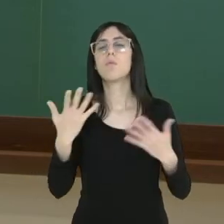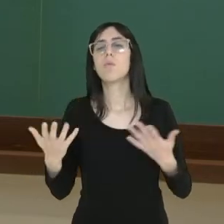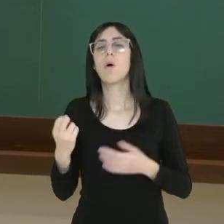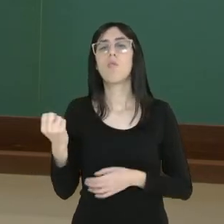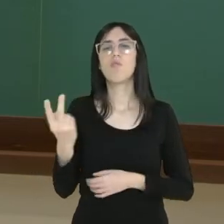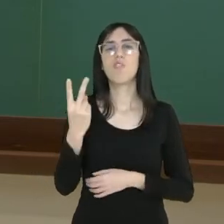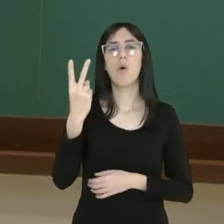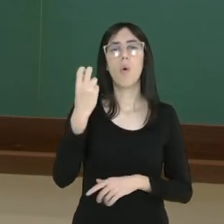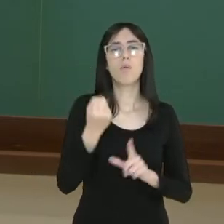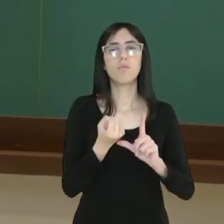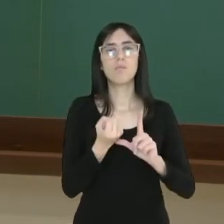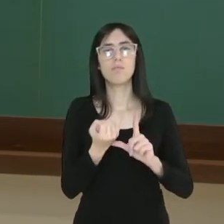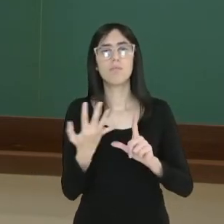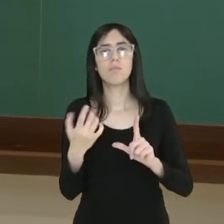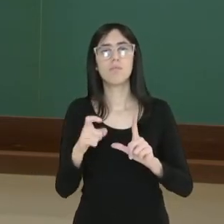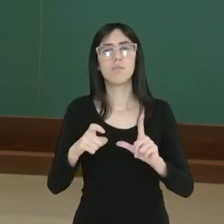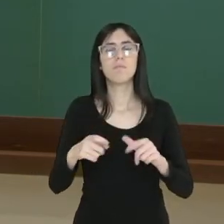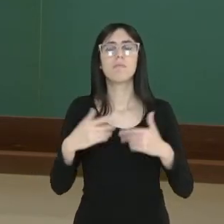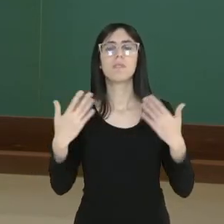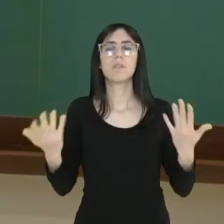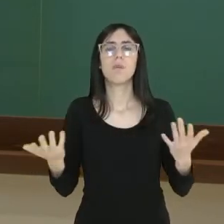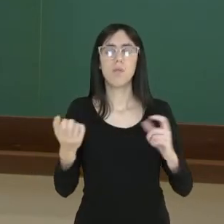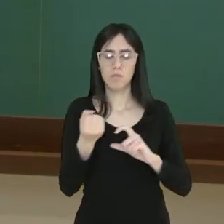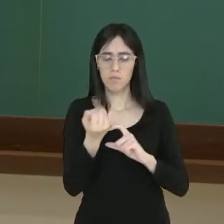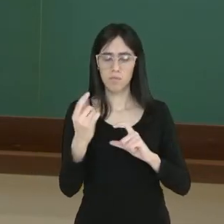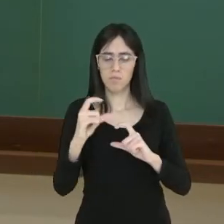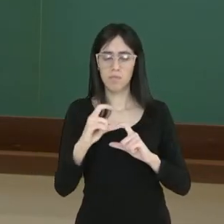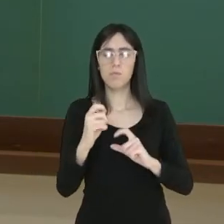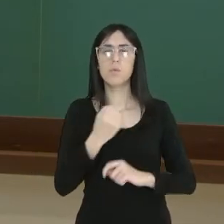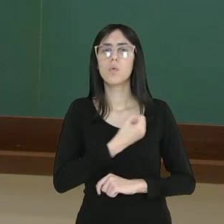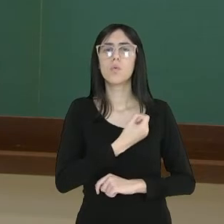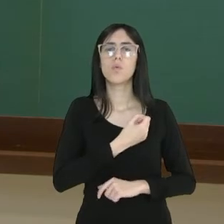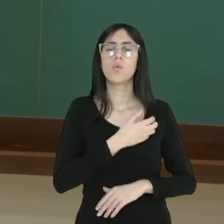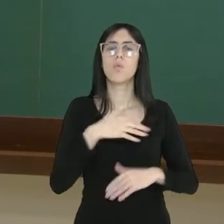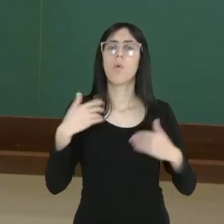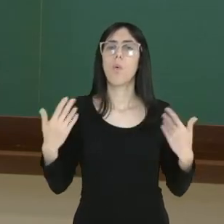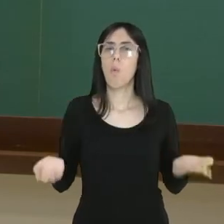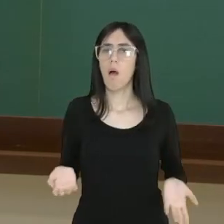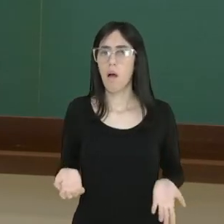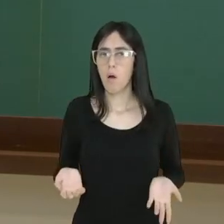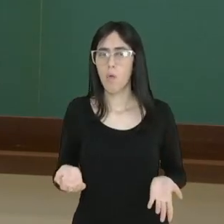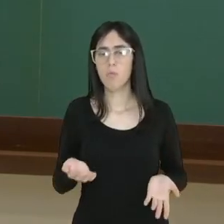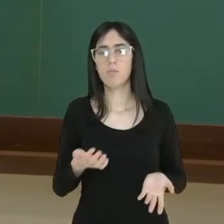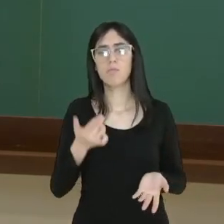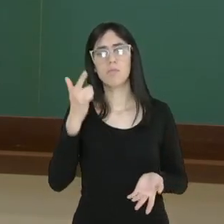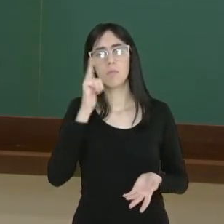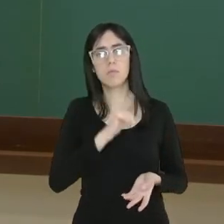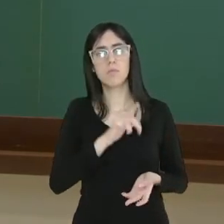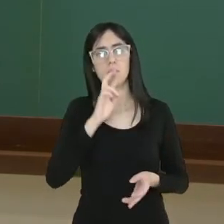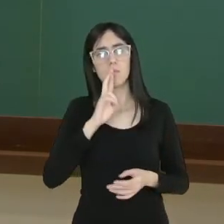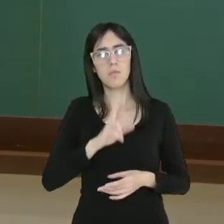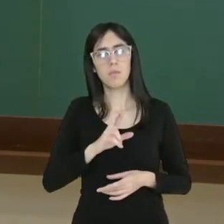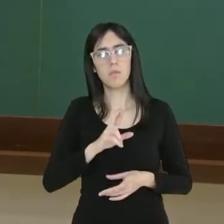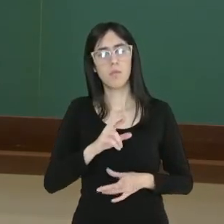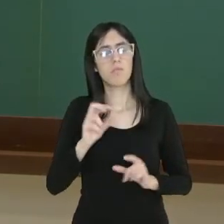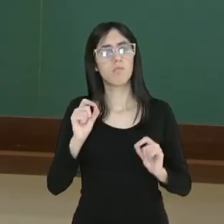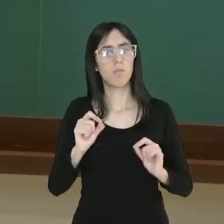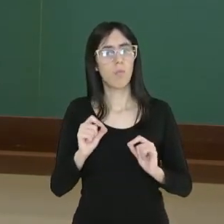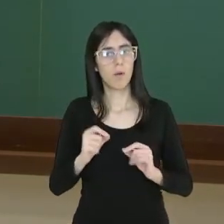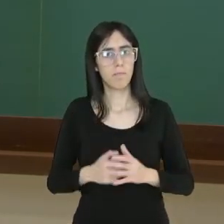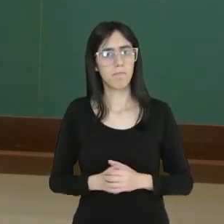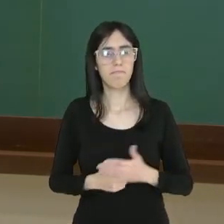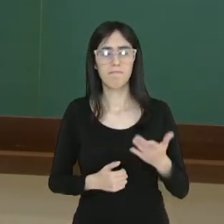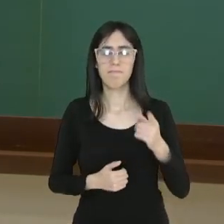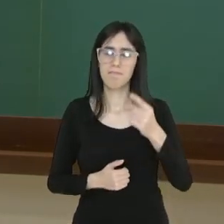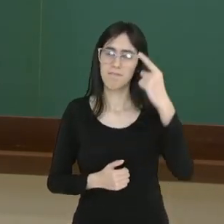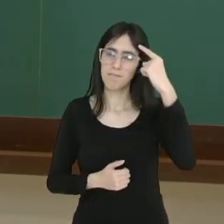logaritmo, né? Então, qual é o expoente a que eu devo elevar a minha base para obter o logaritmando, né?